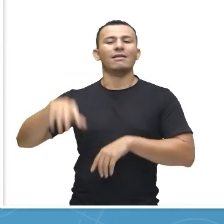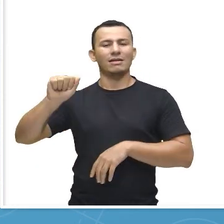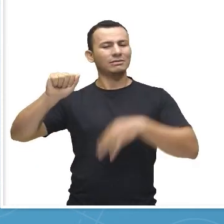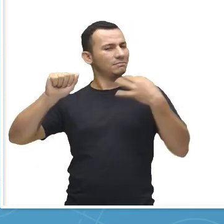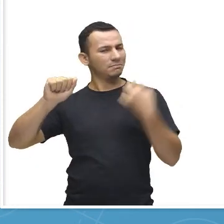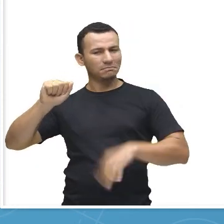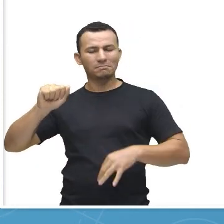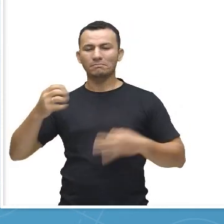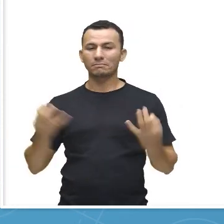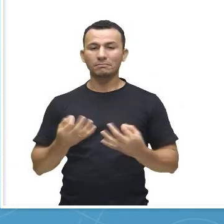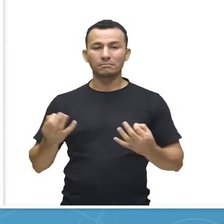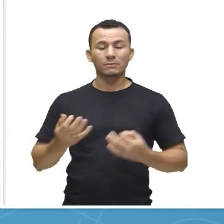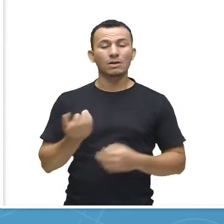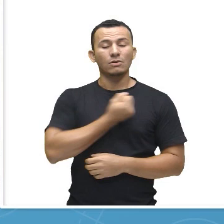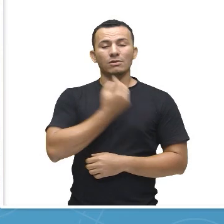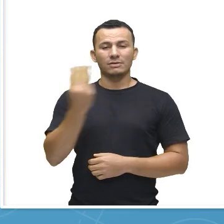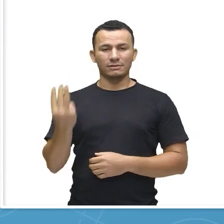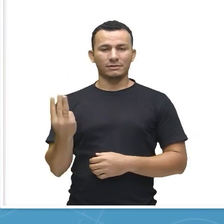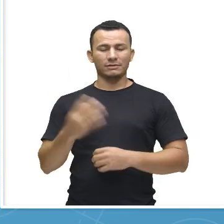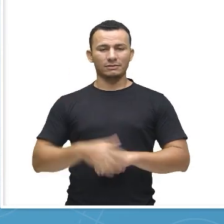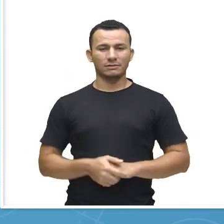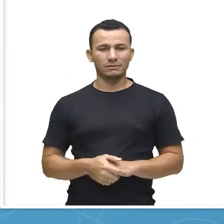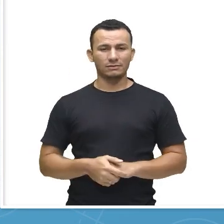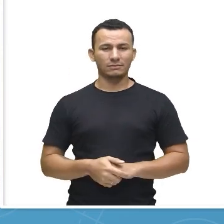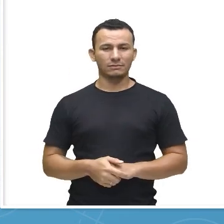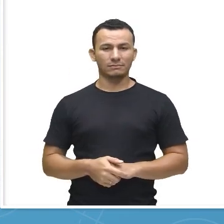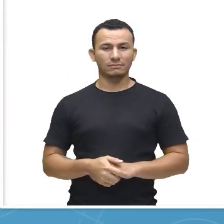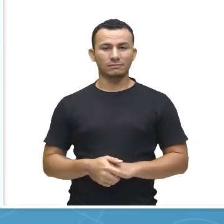Vamos, então, para a nossa terceira questão.